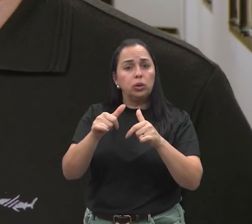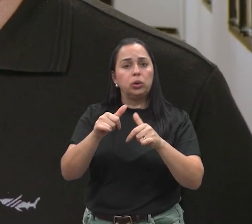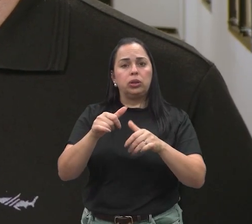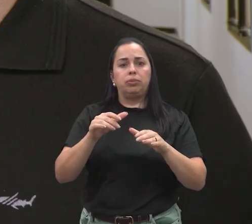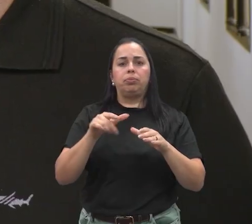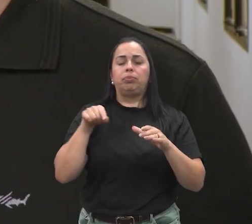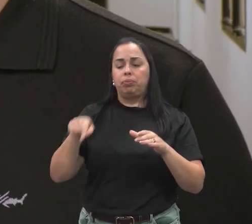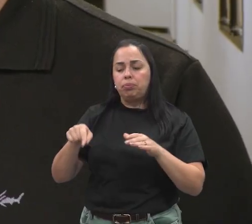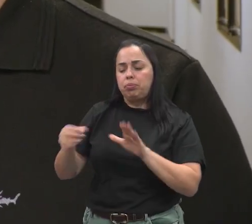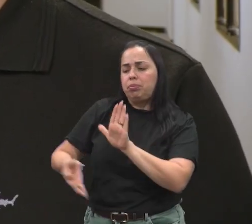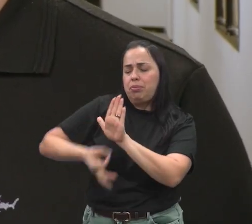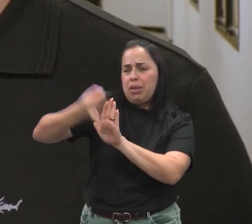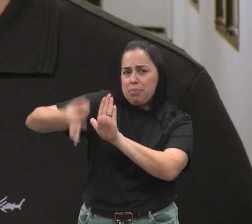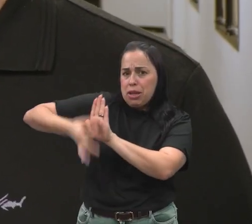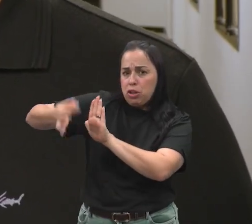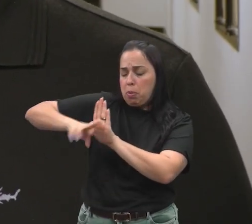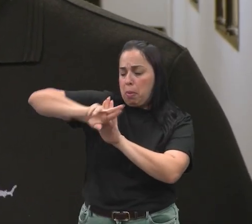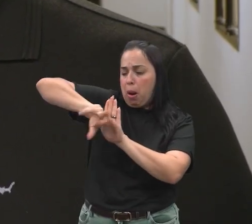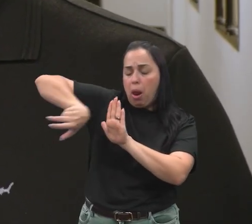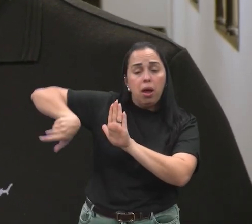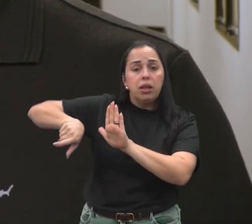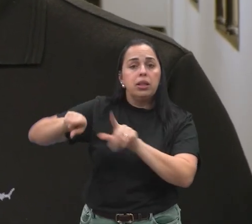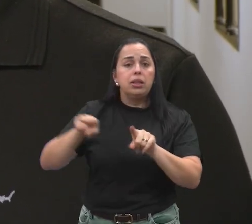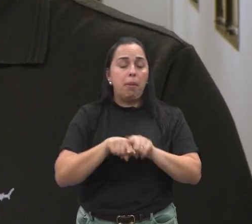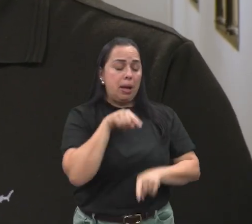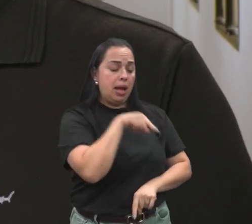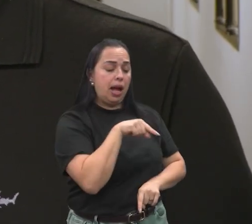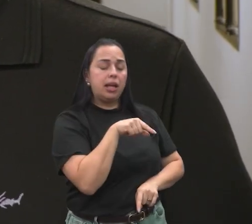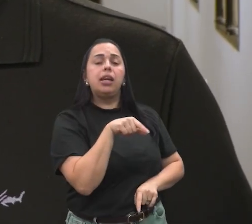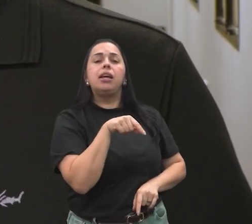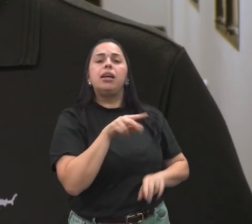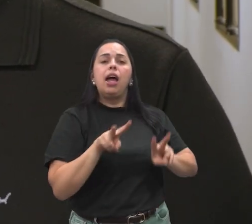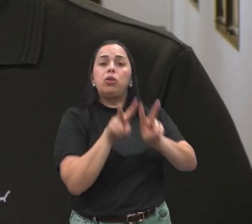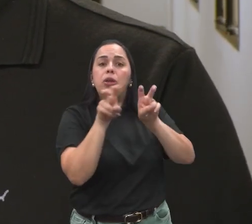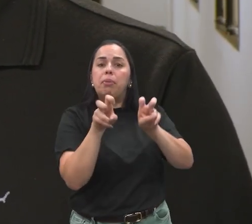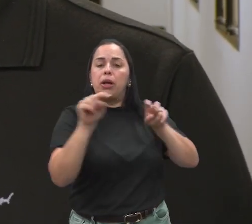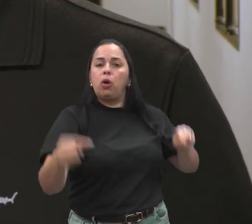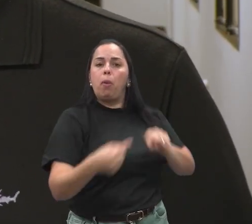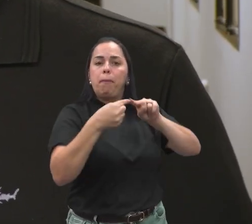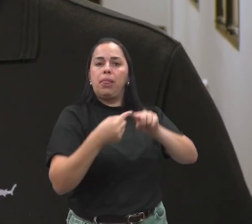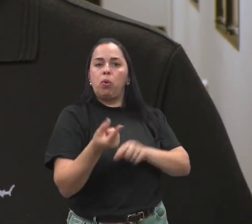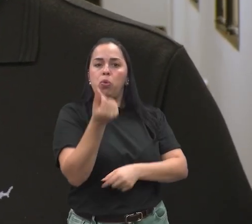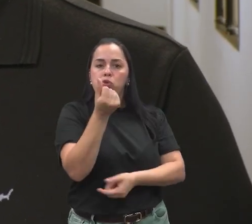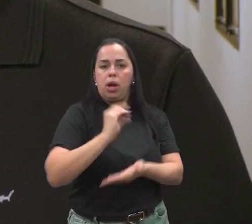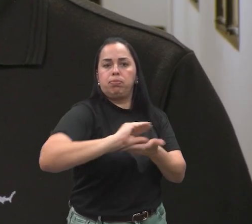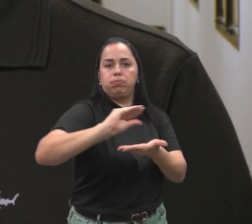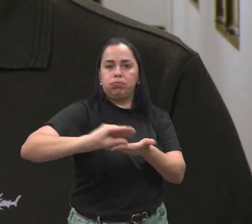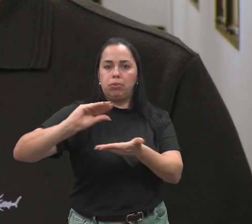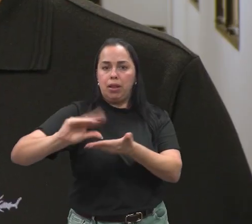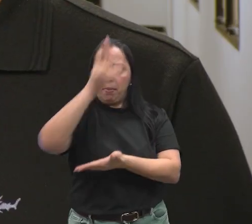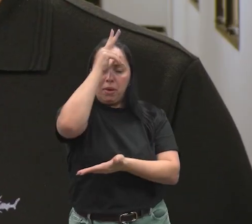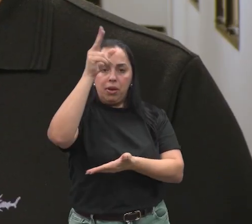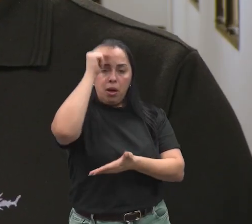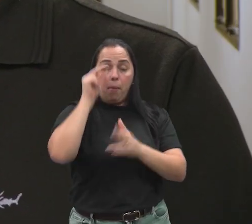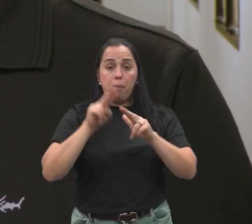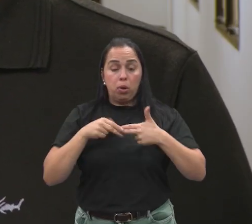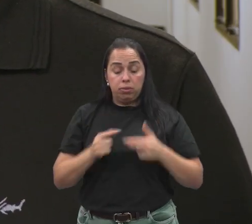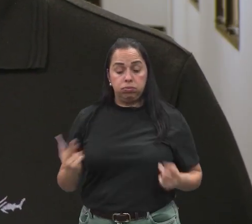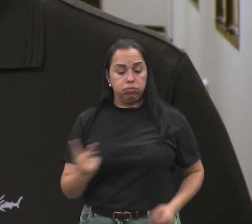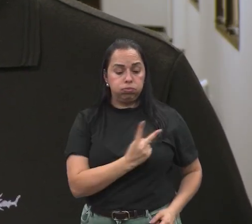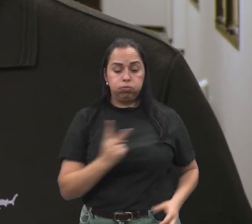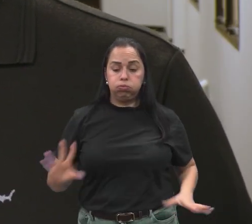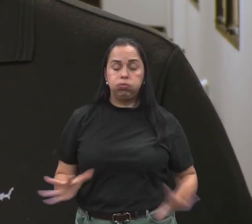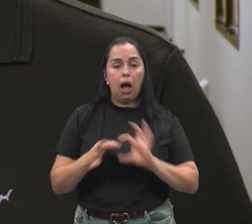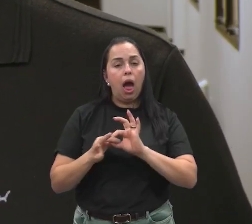por todas as comissões, por todos os pareceres. A Economia, porque envolve recursos da Prefeitura, então mais do que justo juntar